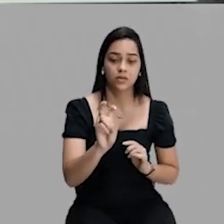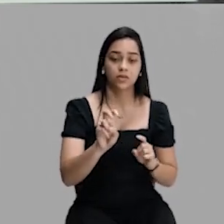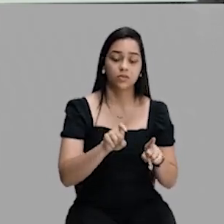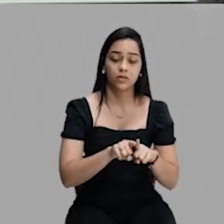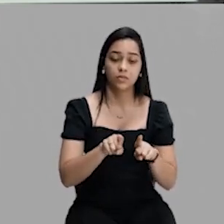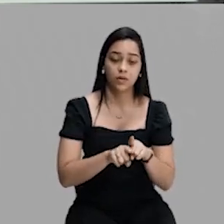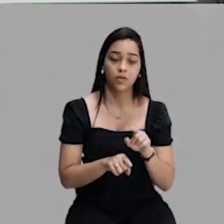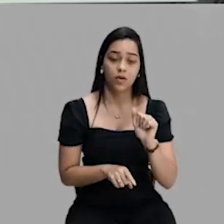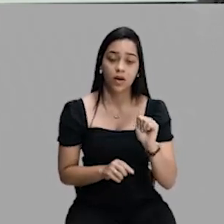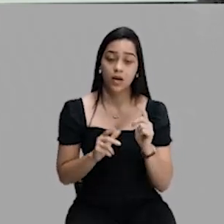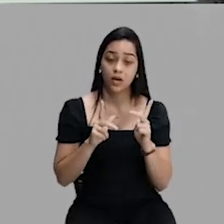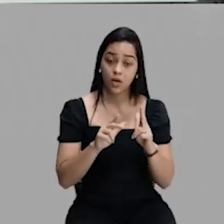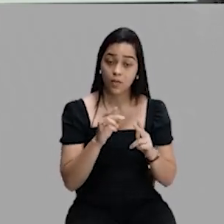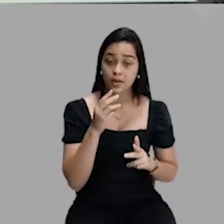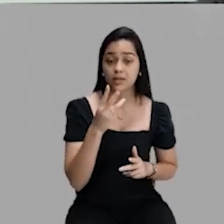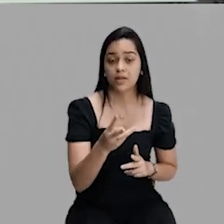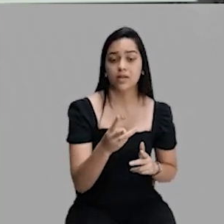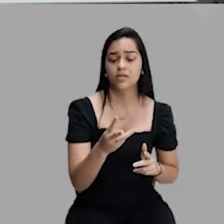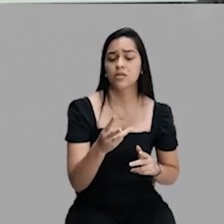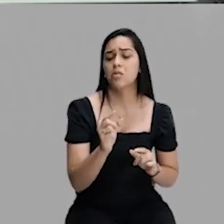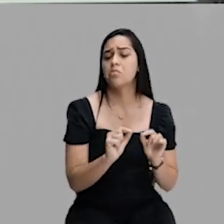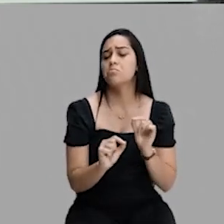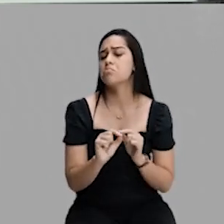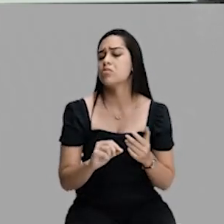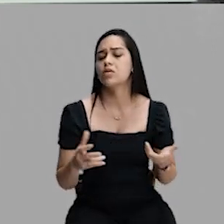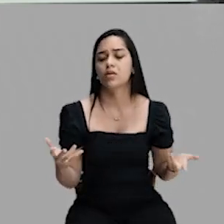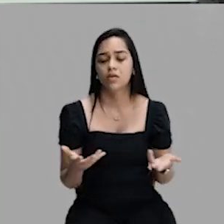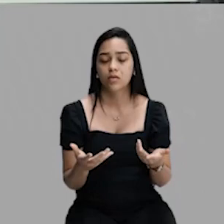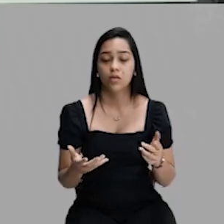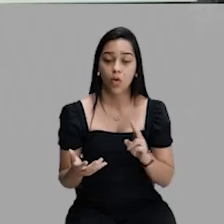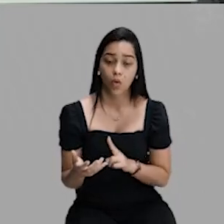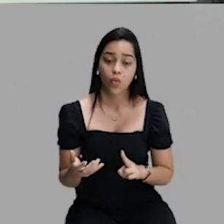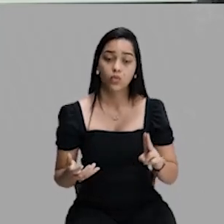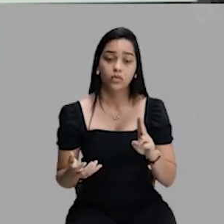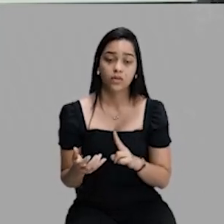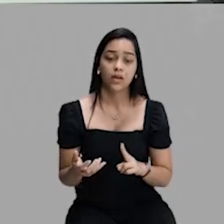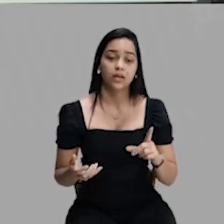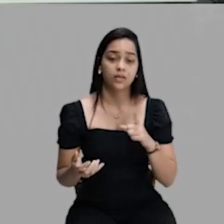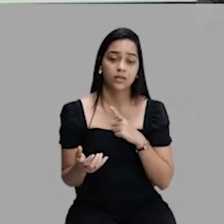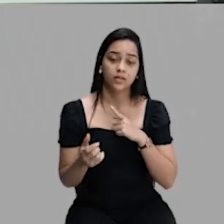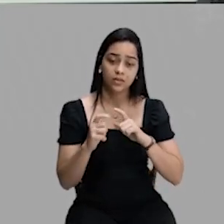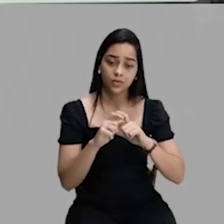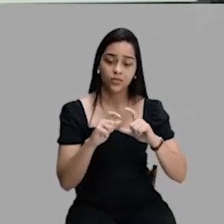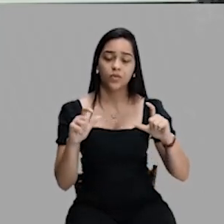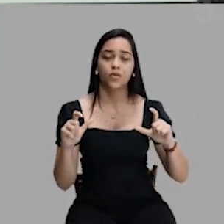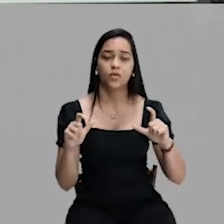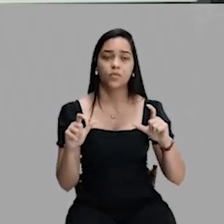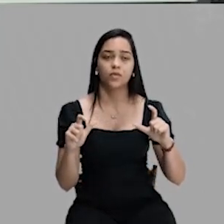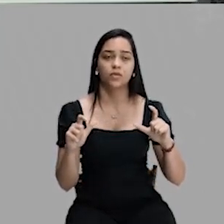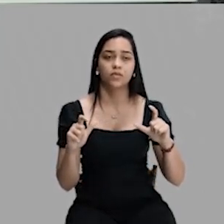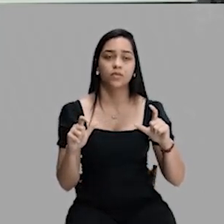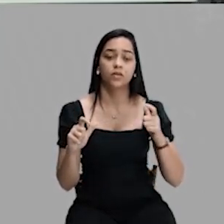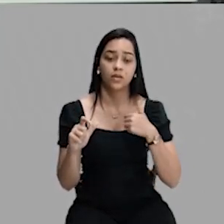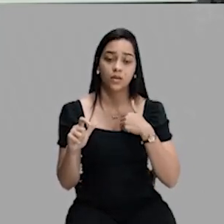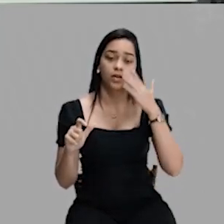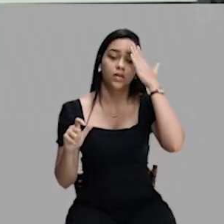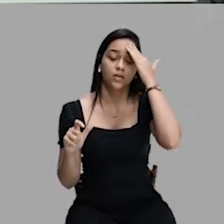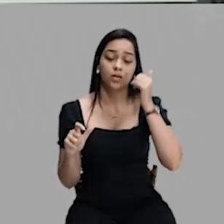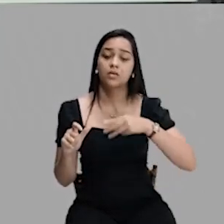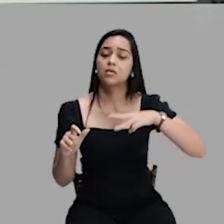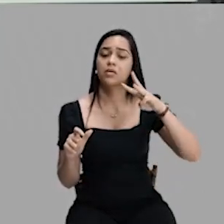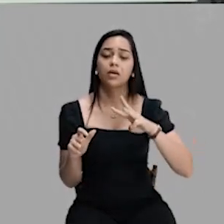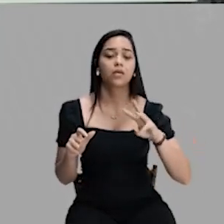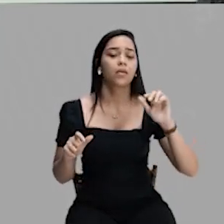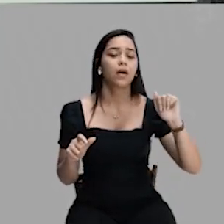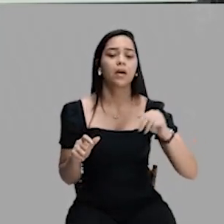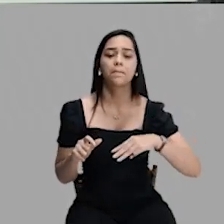e o a vale 3. Beleza? Então, o que a gente vai fazer? A gente vai usar aqui a nossa formulazinha. Tá? Já sei quem é um a